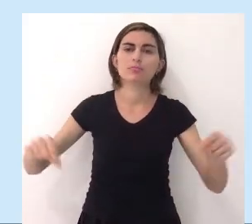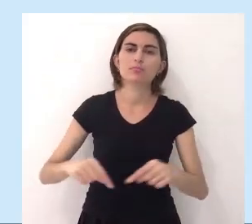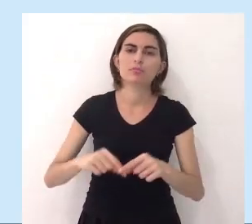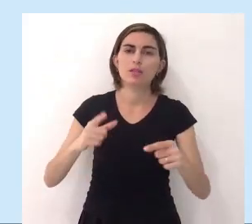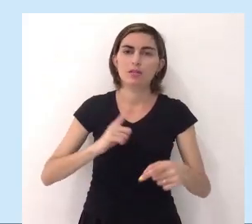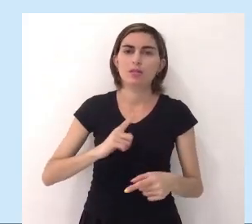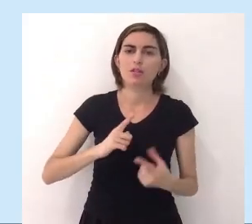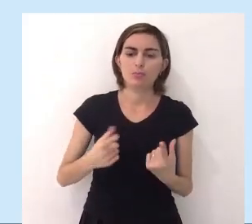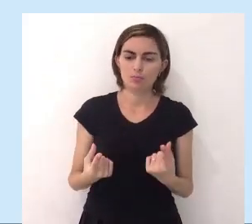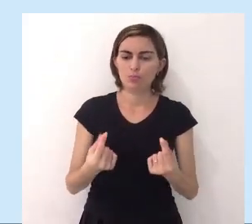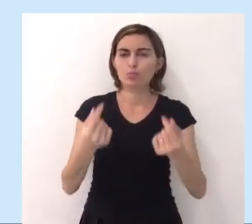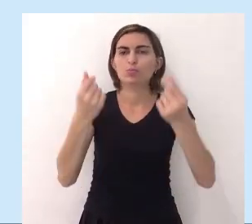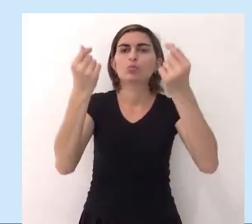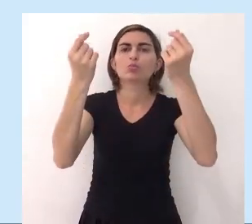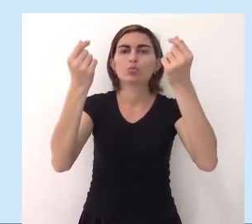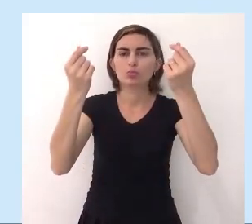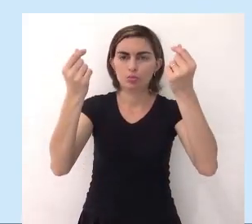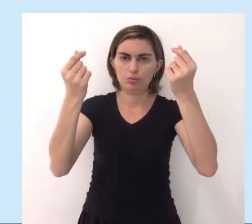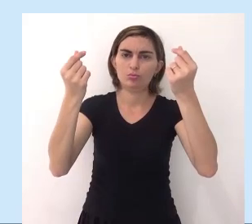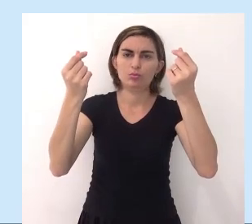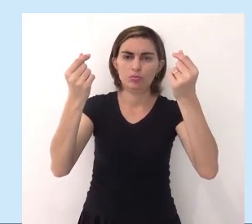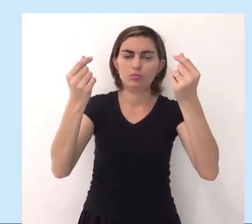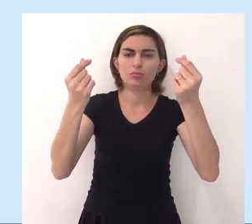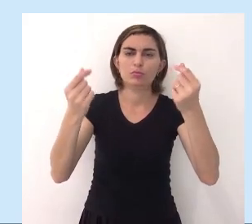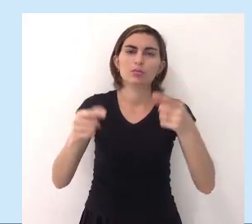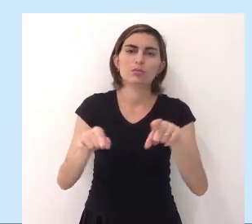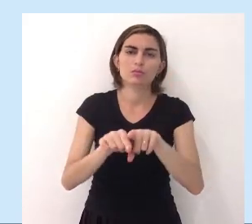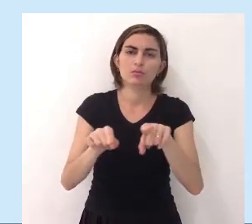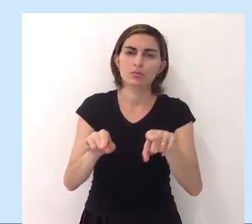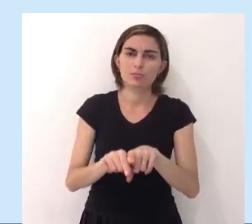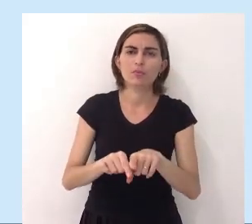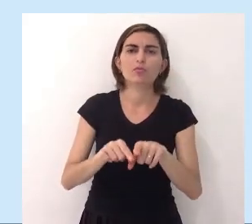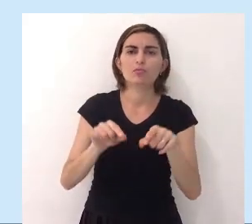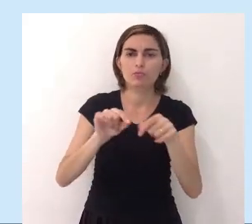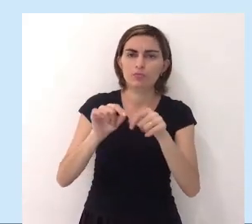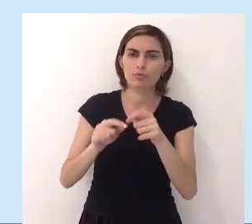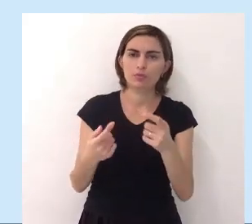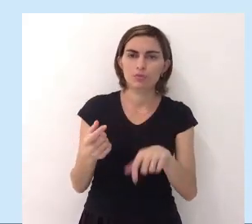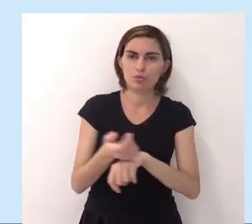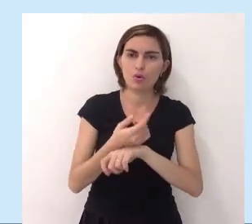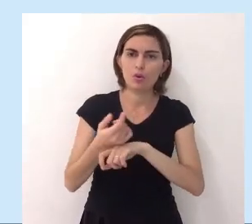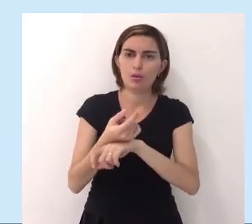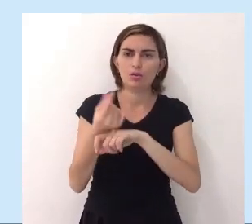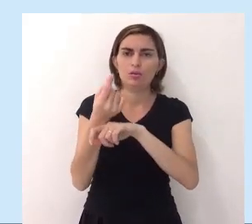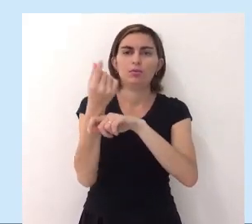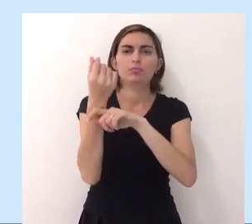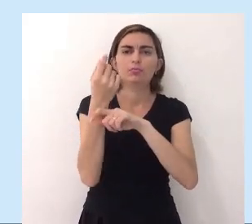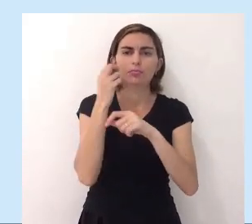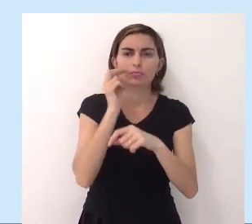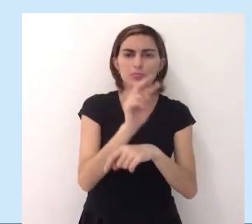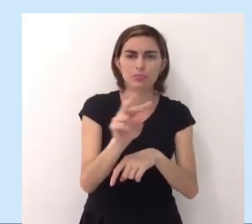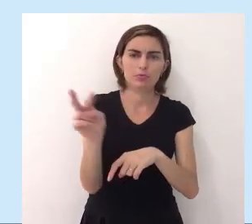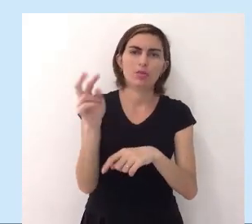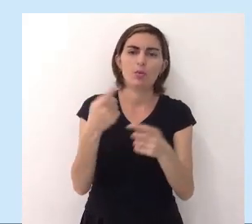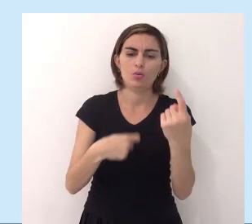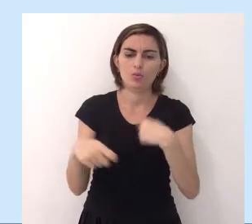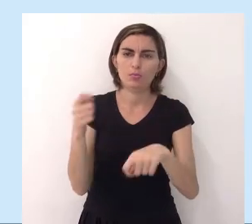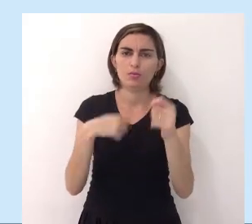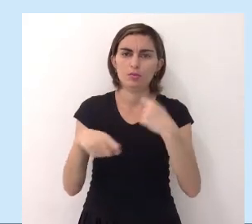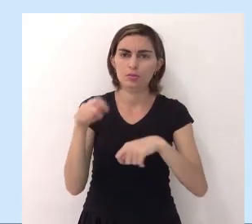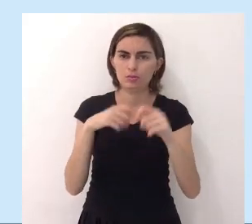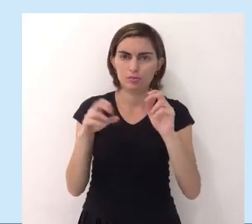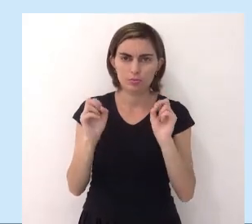para se ter lucro, tá? E é uma ideia essencial também do fator capitalista que a gente está vendo aí na questão